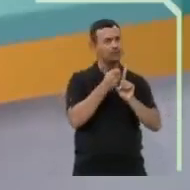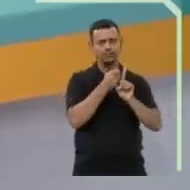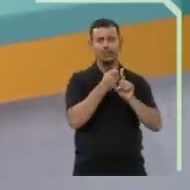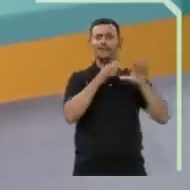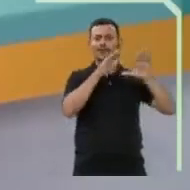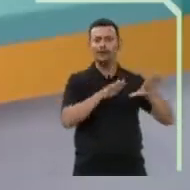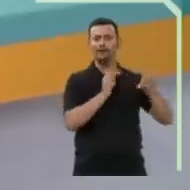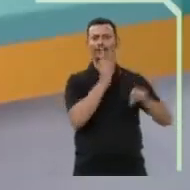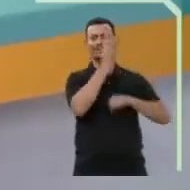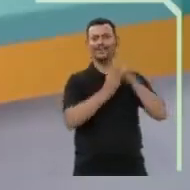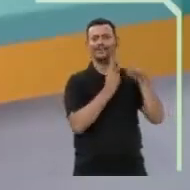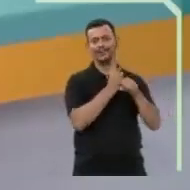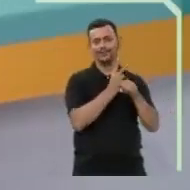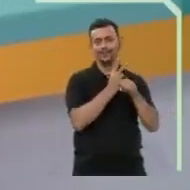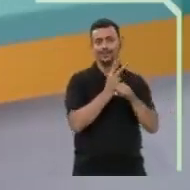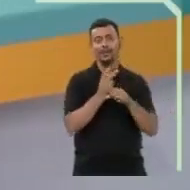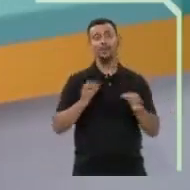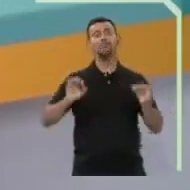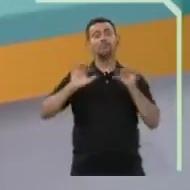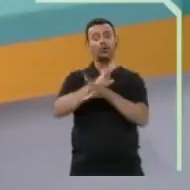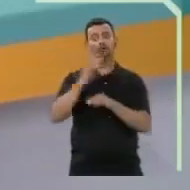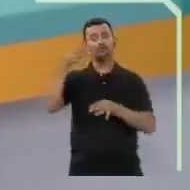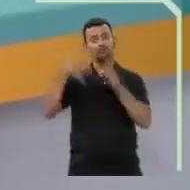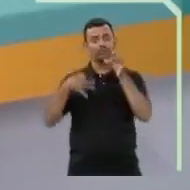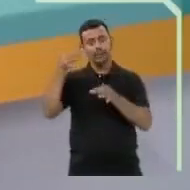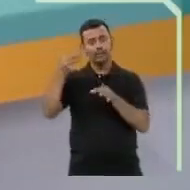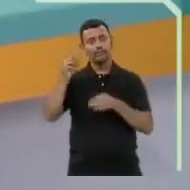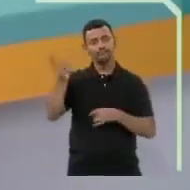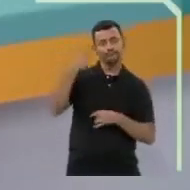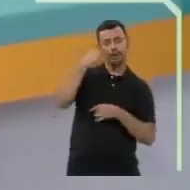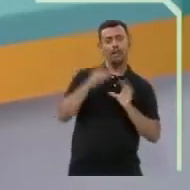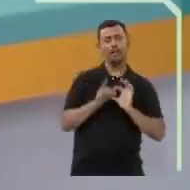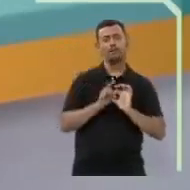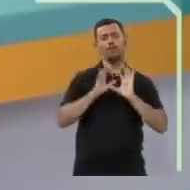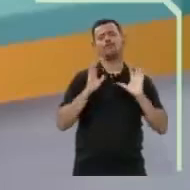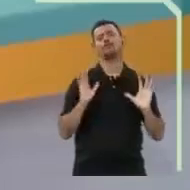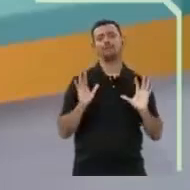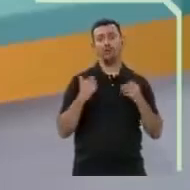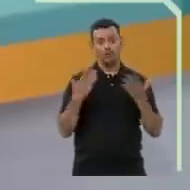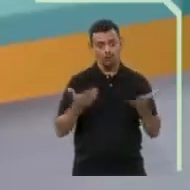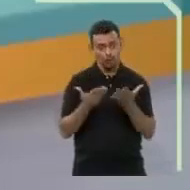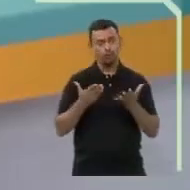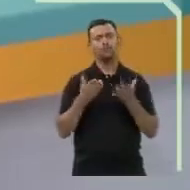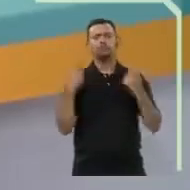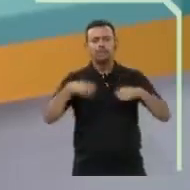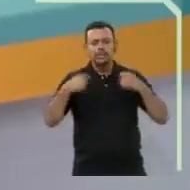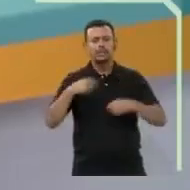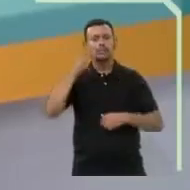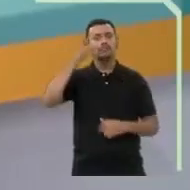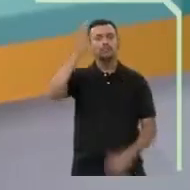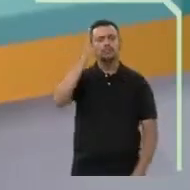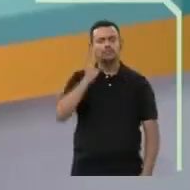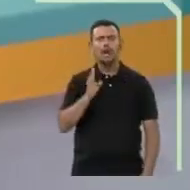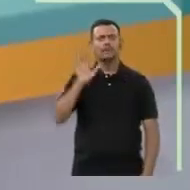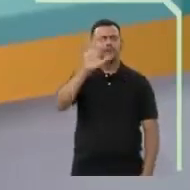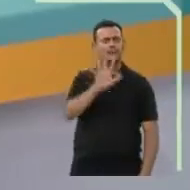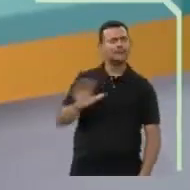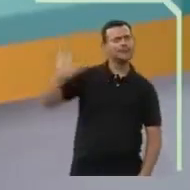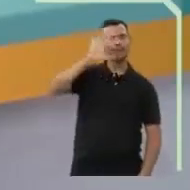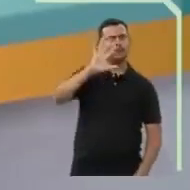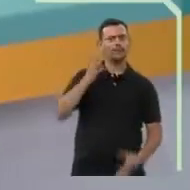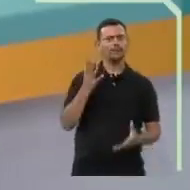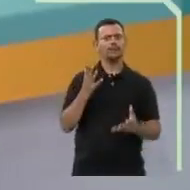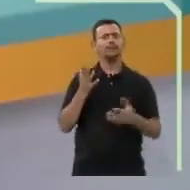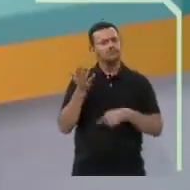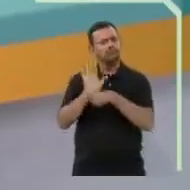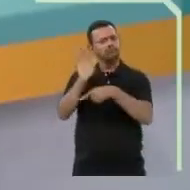justiça determinou. Então, nós vamos levar isso para o Brasil inteiro, vamos ajudar todos os estados, não